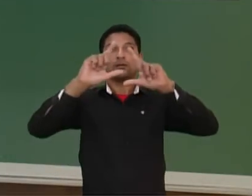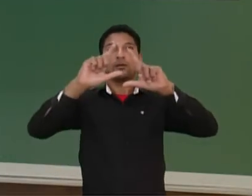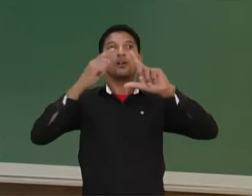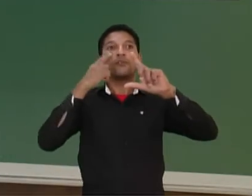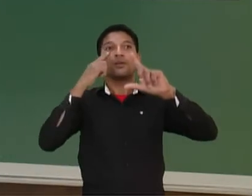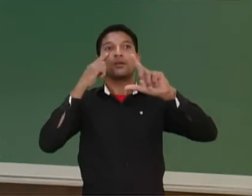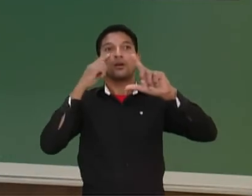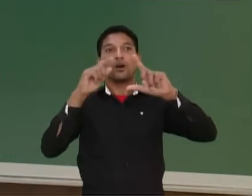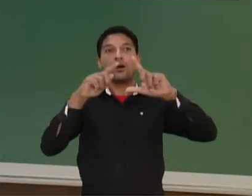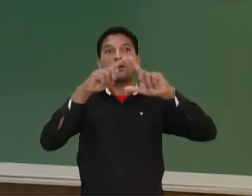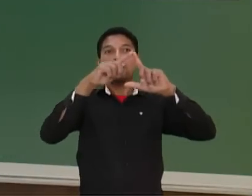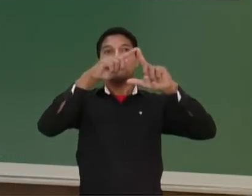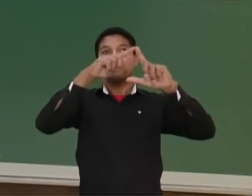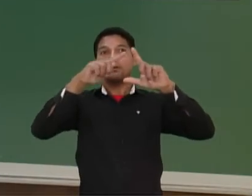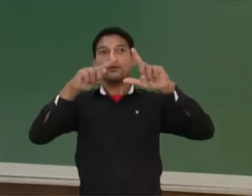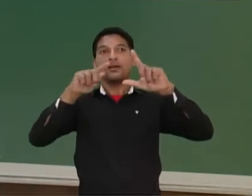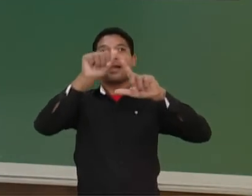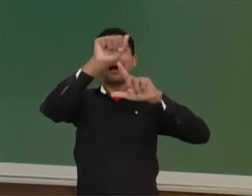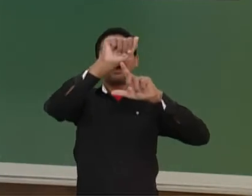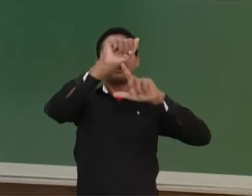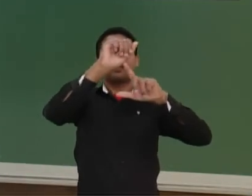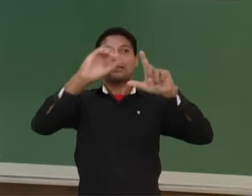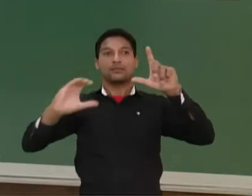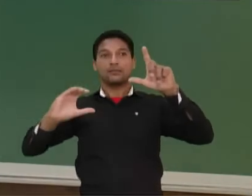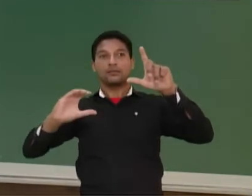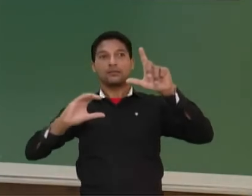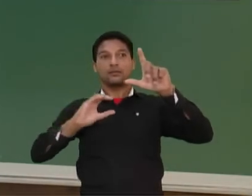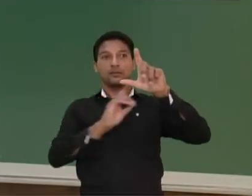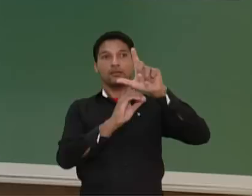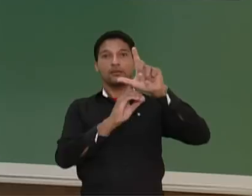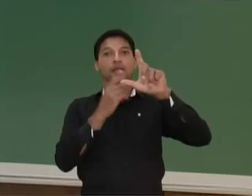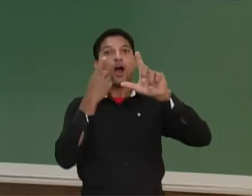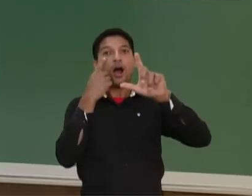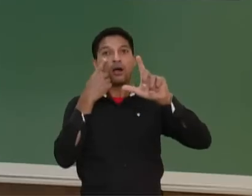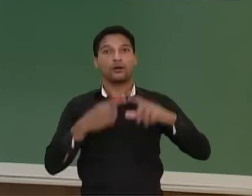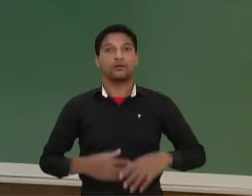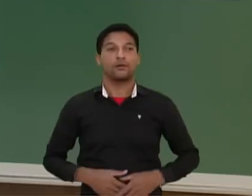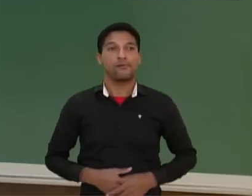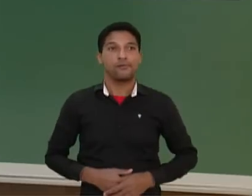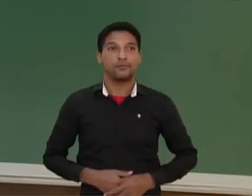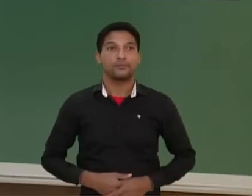aqui, ó. A, C, D. Certo?